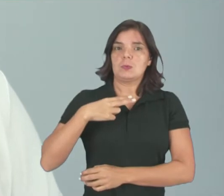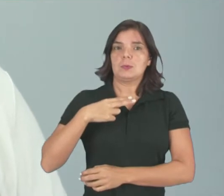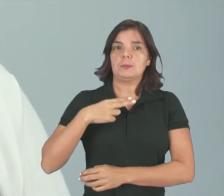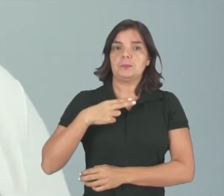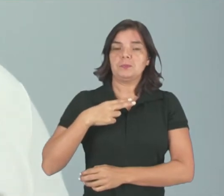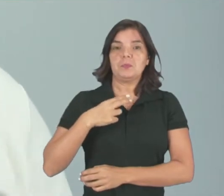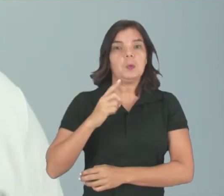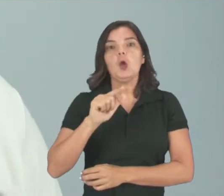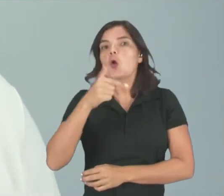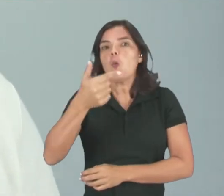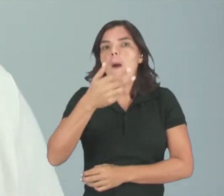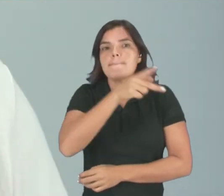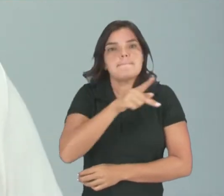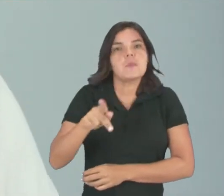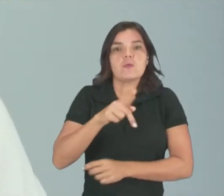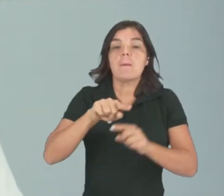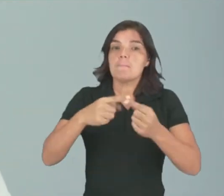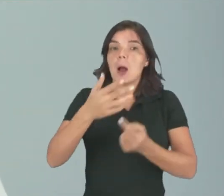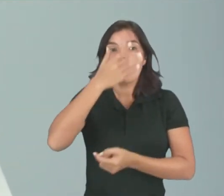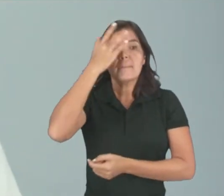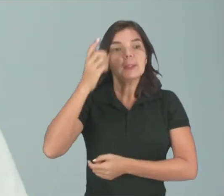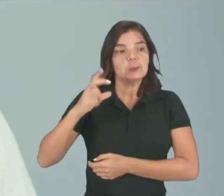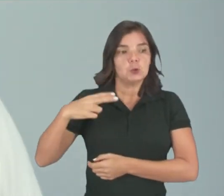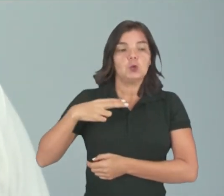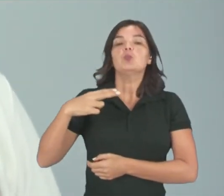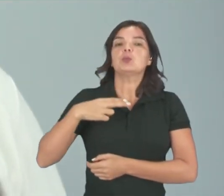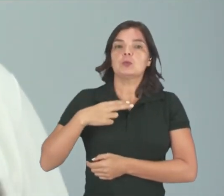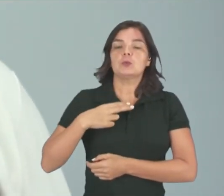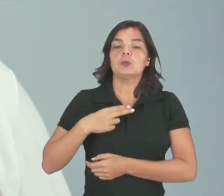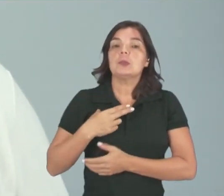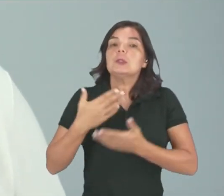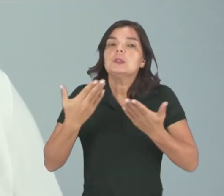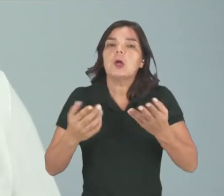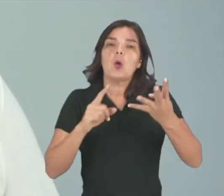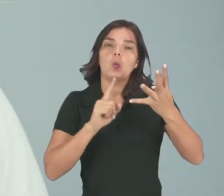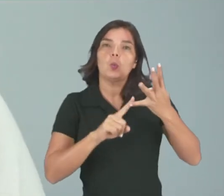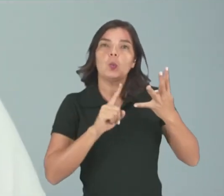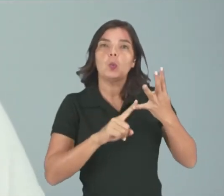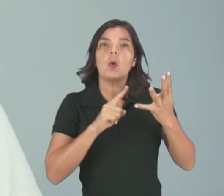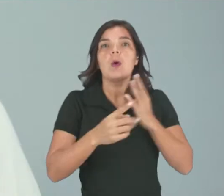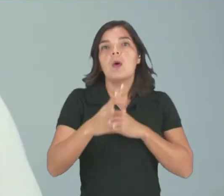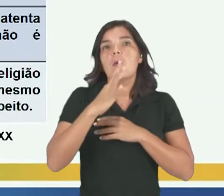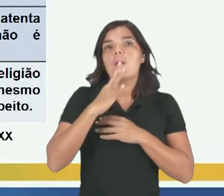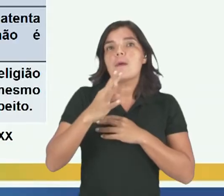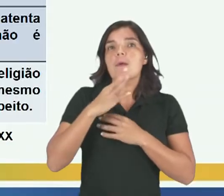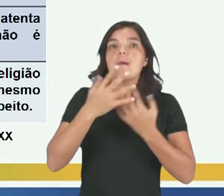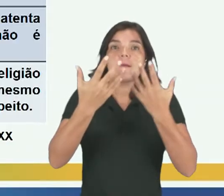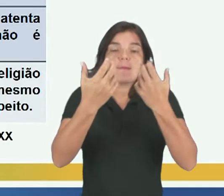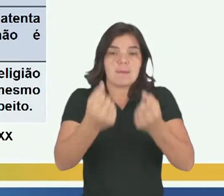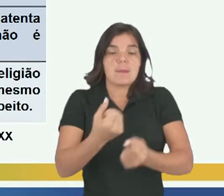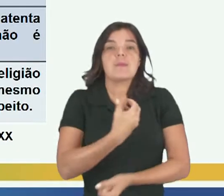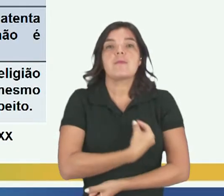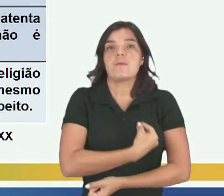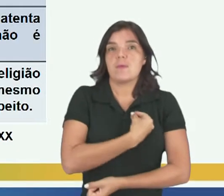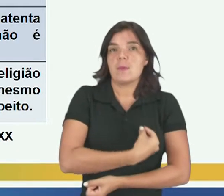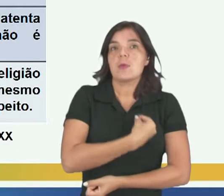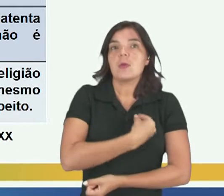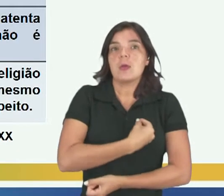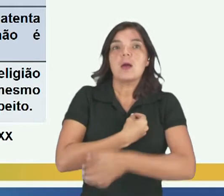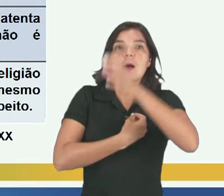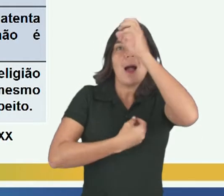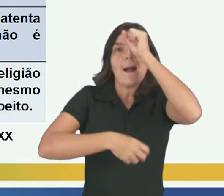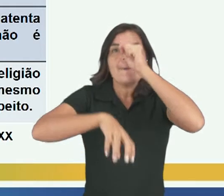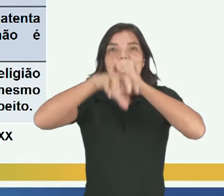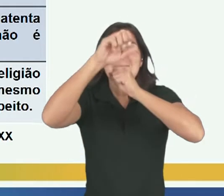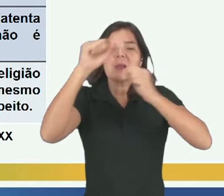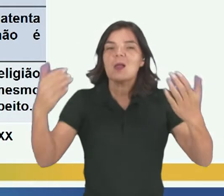né? Não a pessoa professor, mas a pessoa particular. Então, 4, conhecer, aceitar e conviver